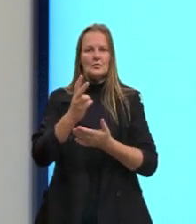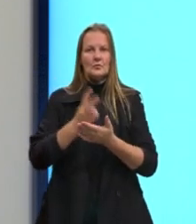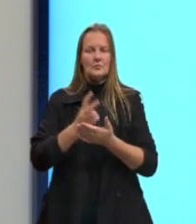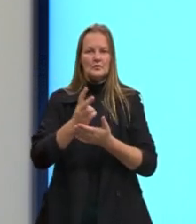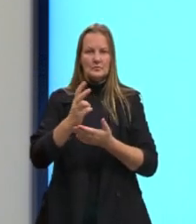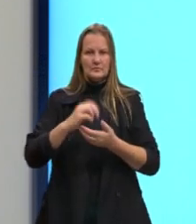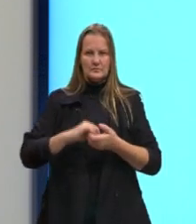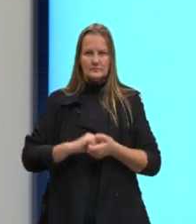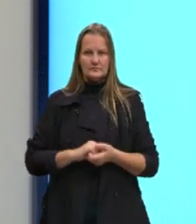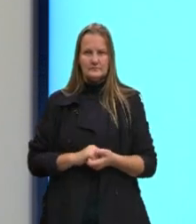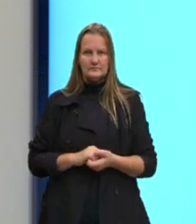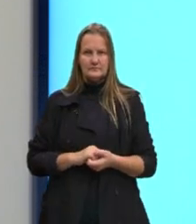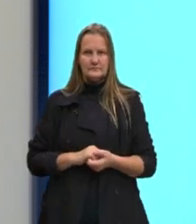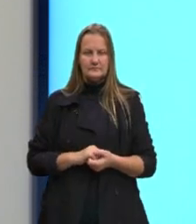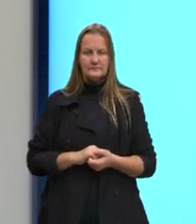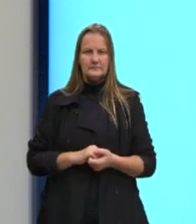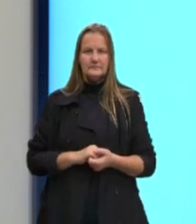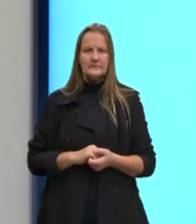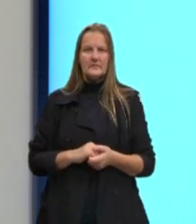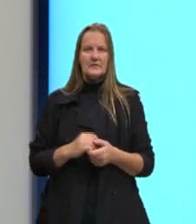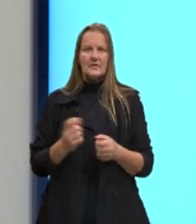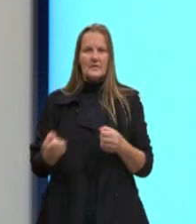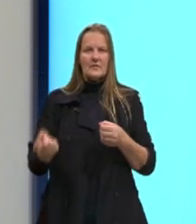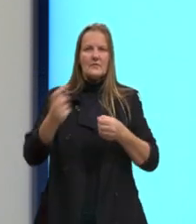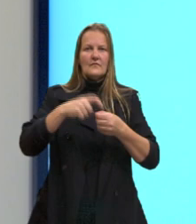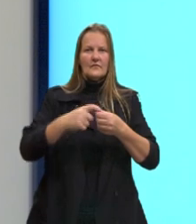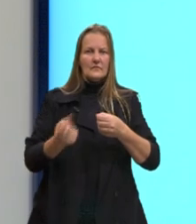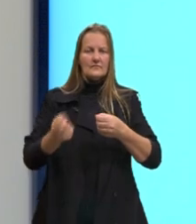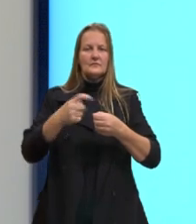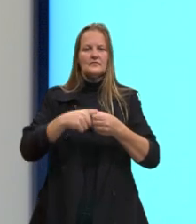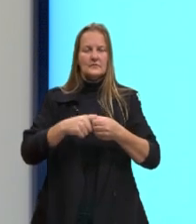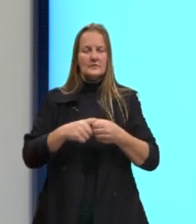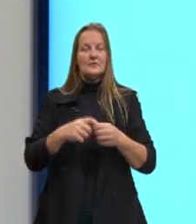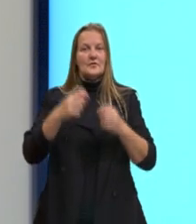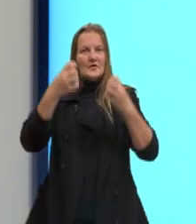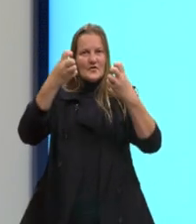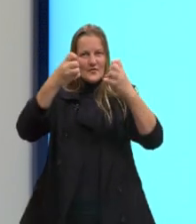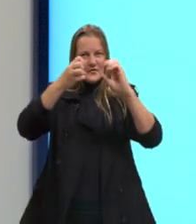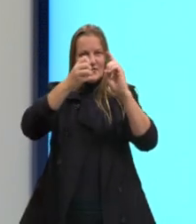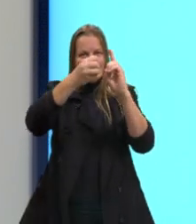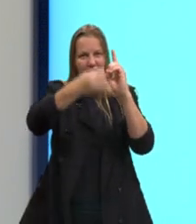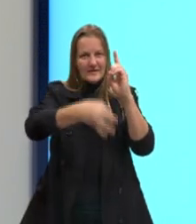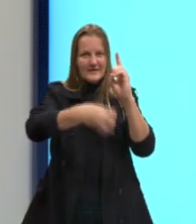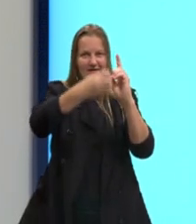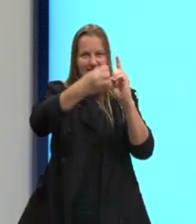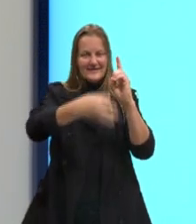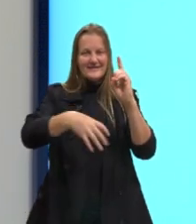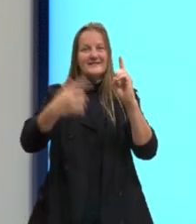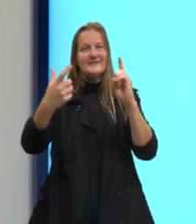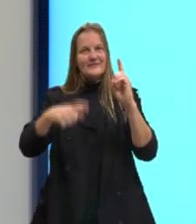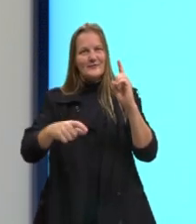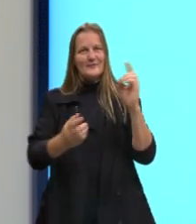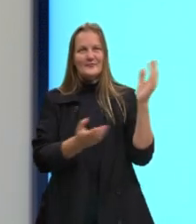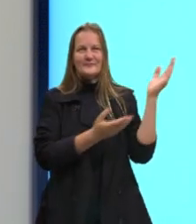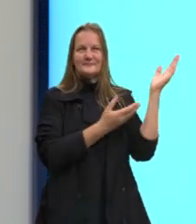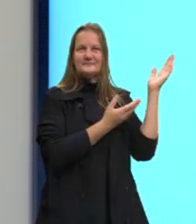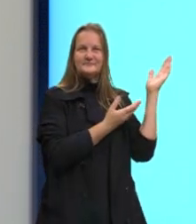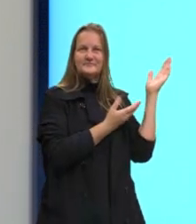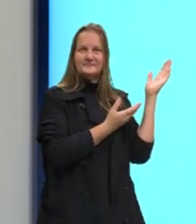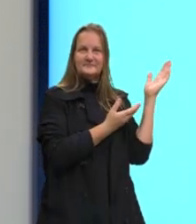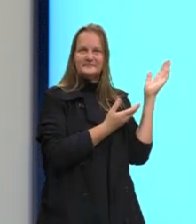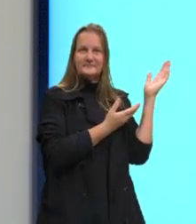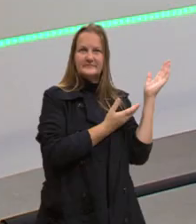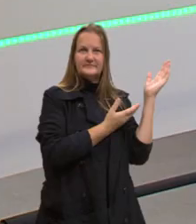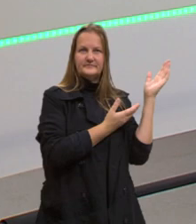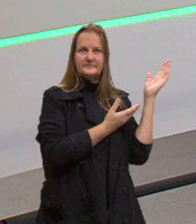esquerdo em do texto já os comentários vou retomar mais uma vez estou fixando para que vocês observa em bem pessoal certo